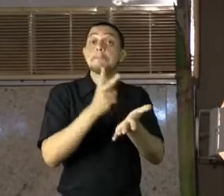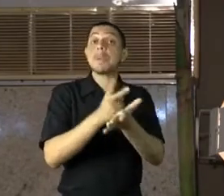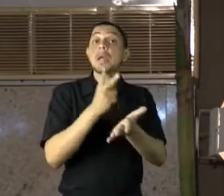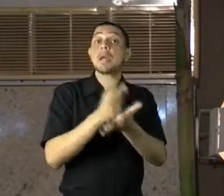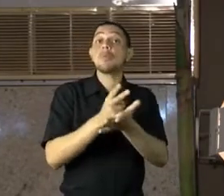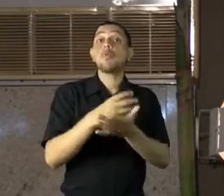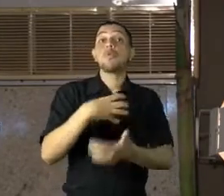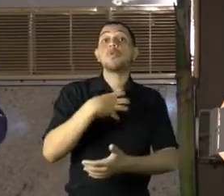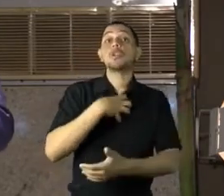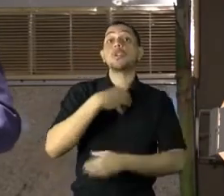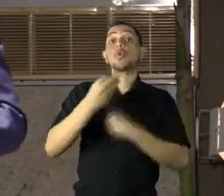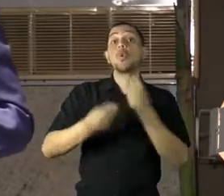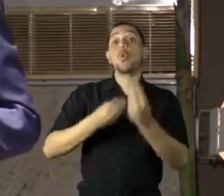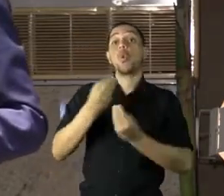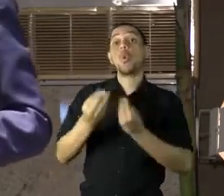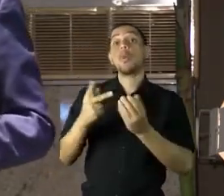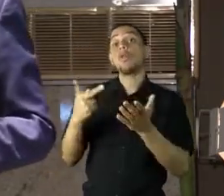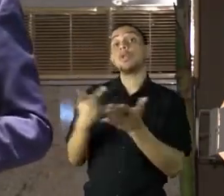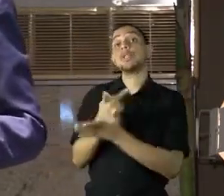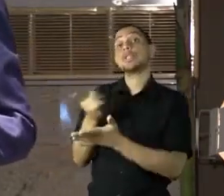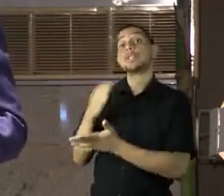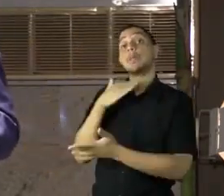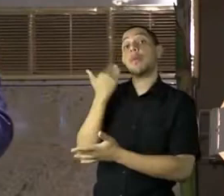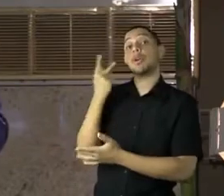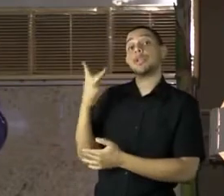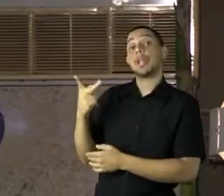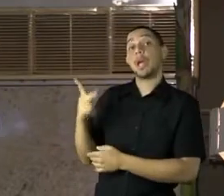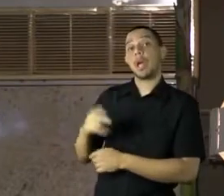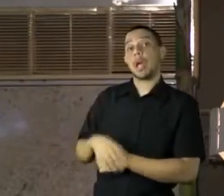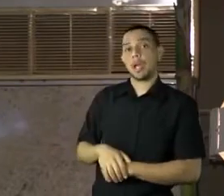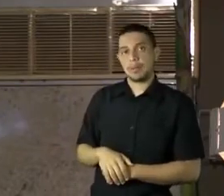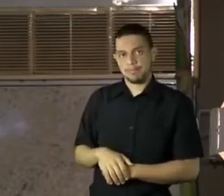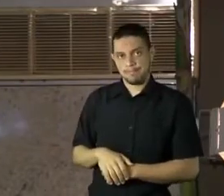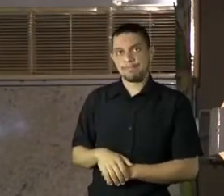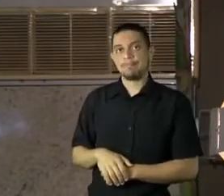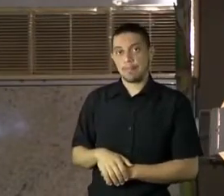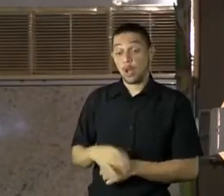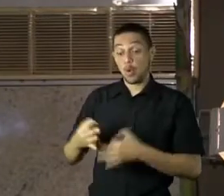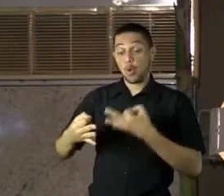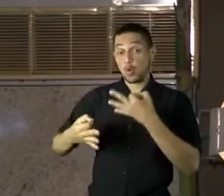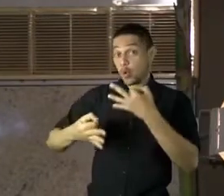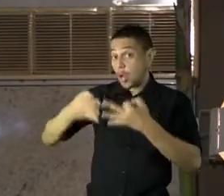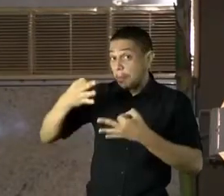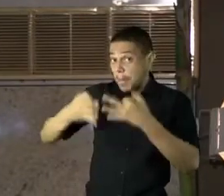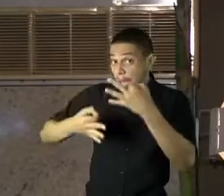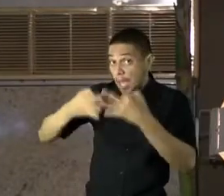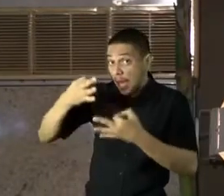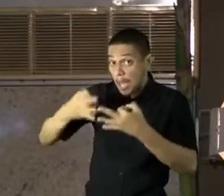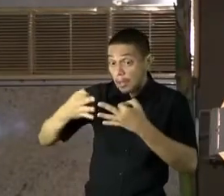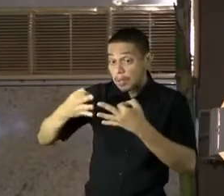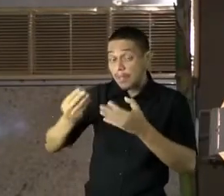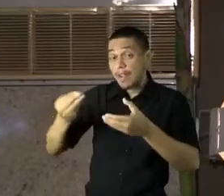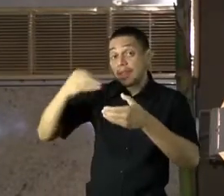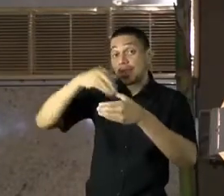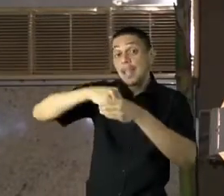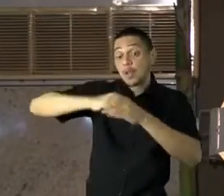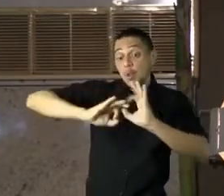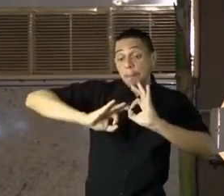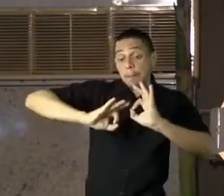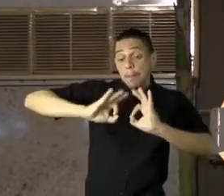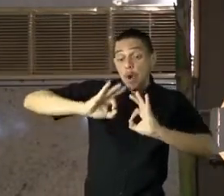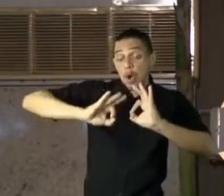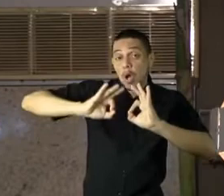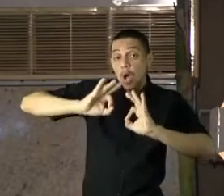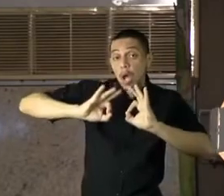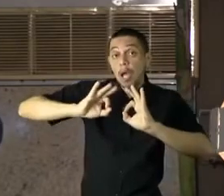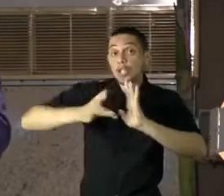ele seria morto para no verso 32 o julgamento fazia parte de um processo que Jesus